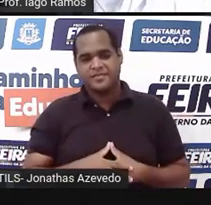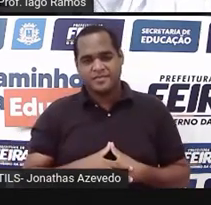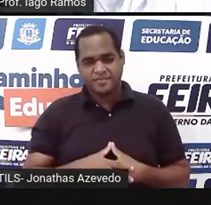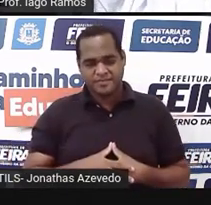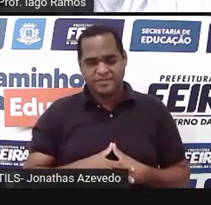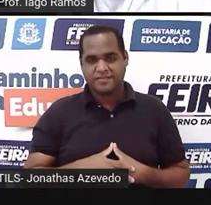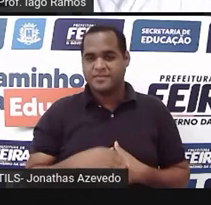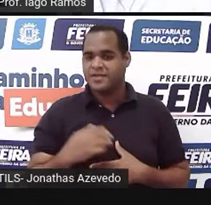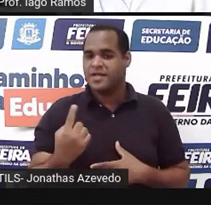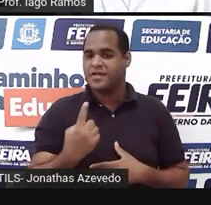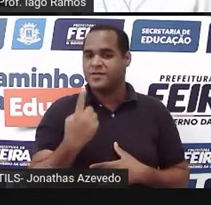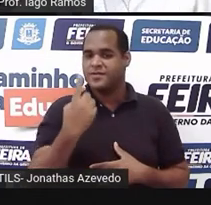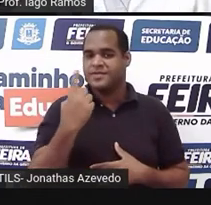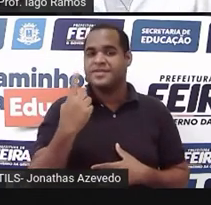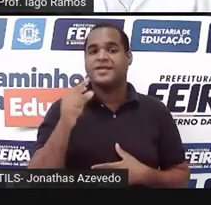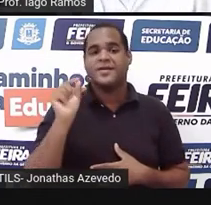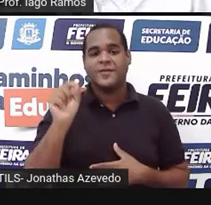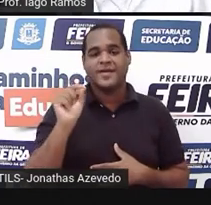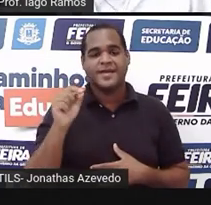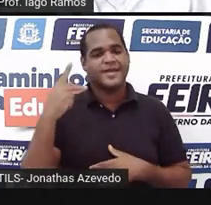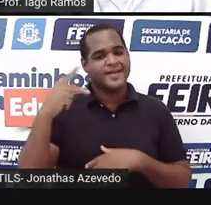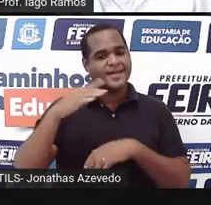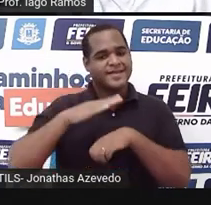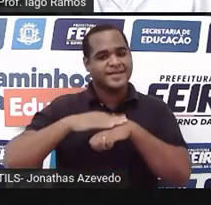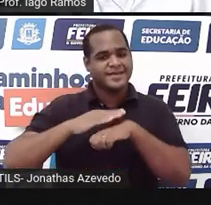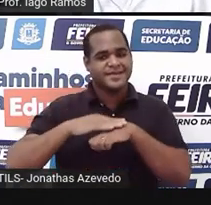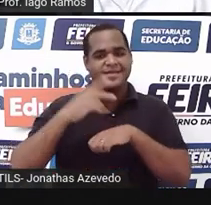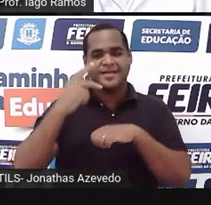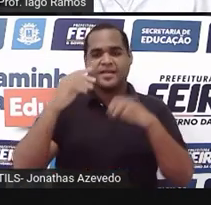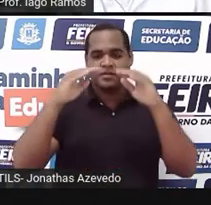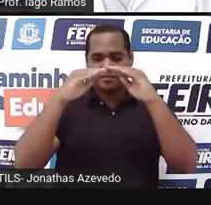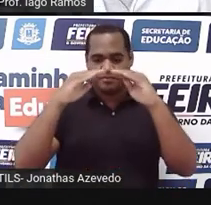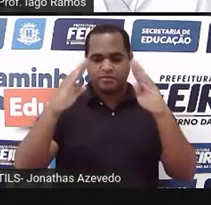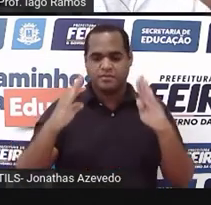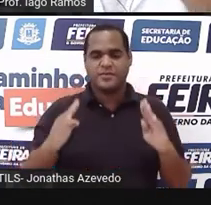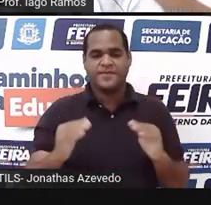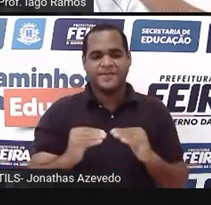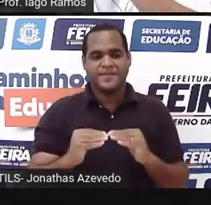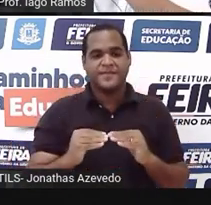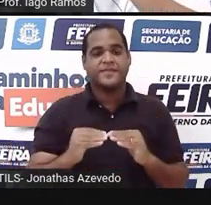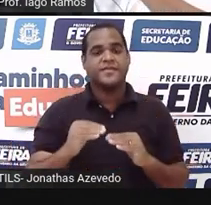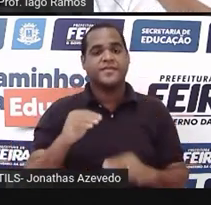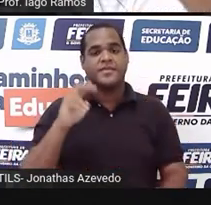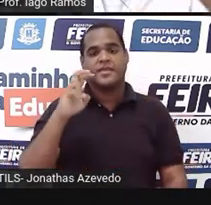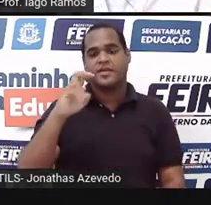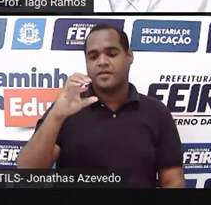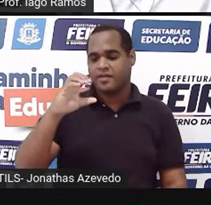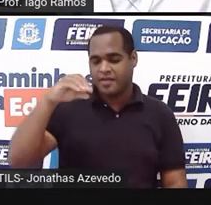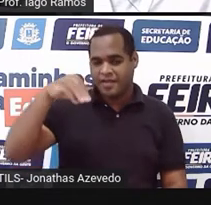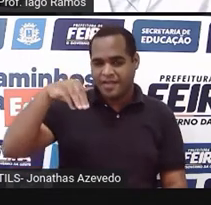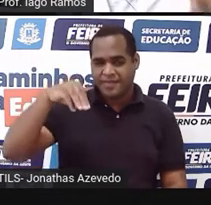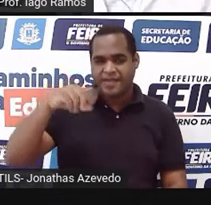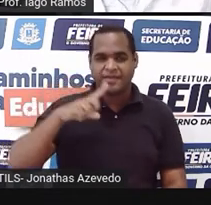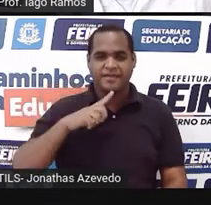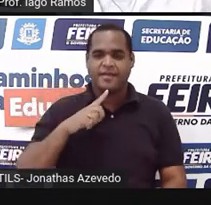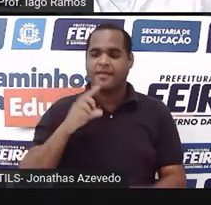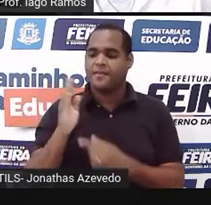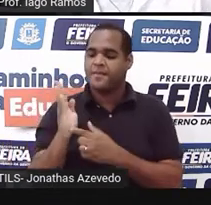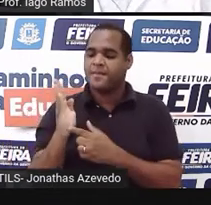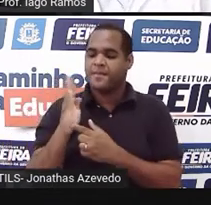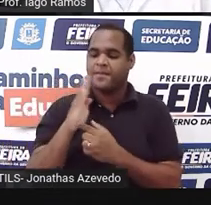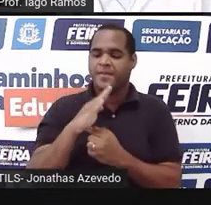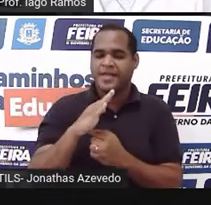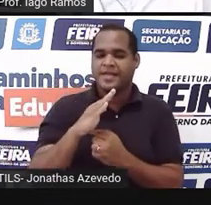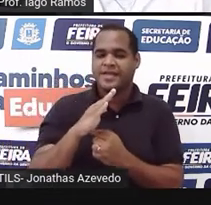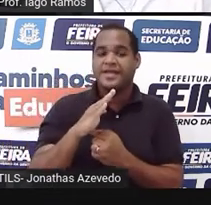o e altura é a altura do próprio trapézio se a gente Puxa aquele 5 cm para dentro do Triângulo